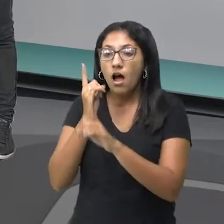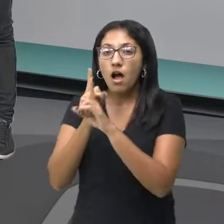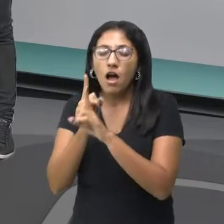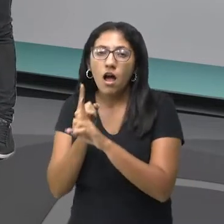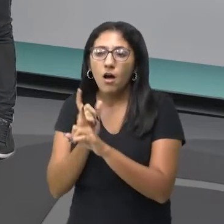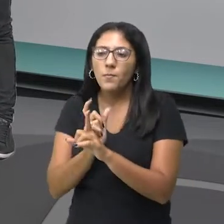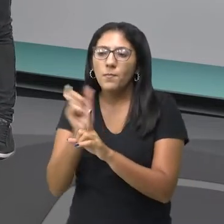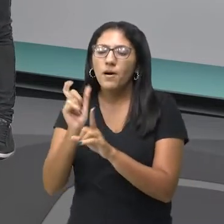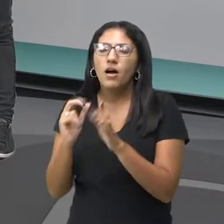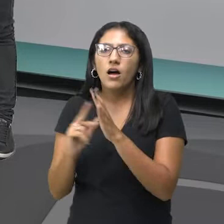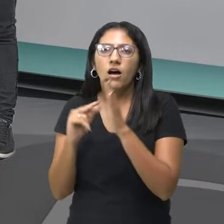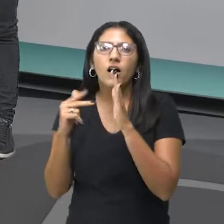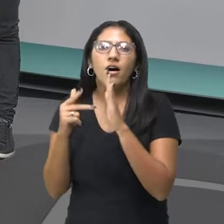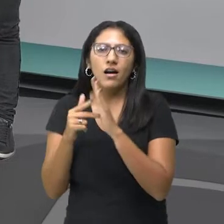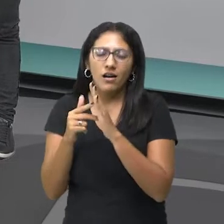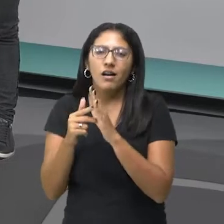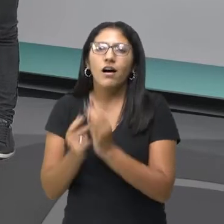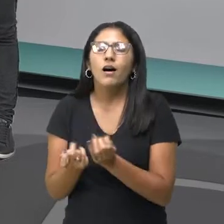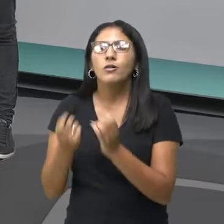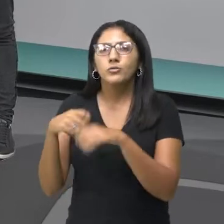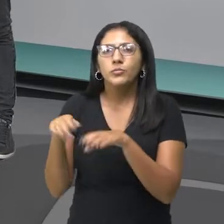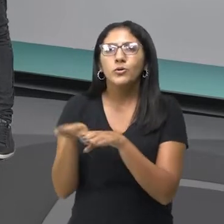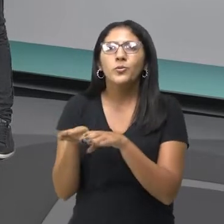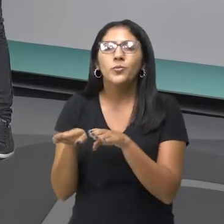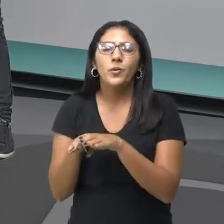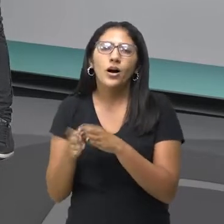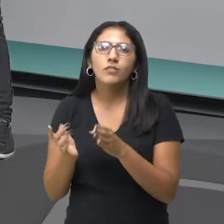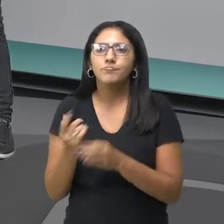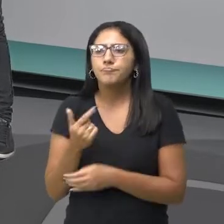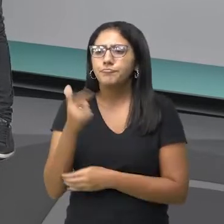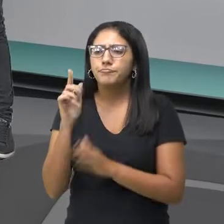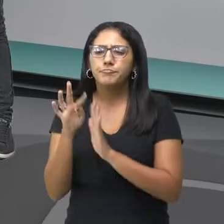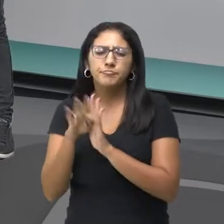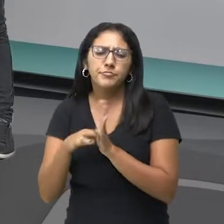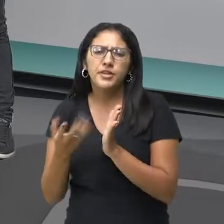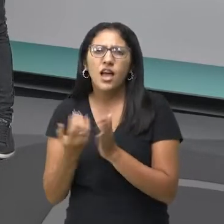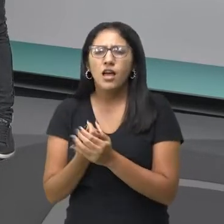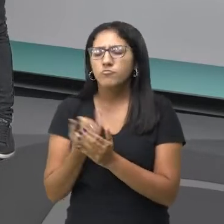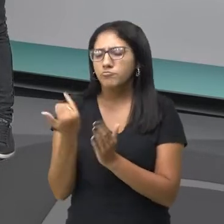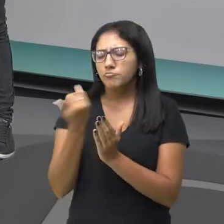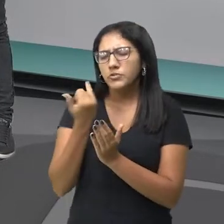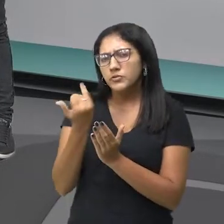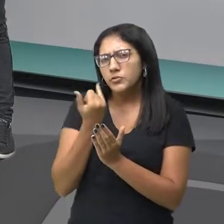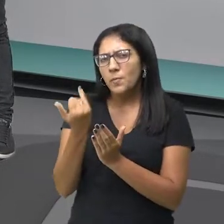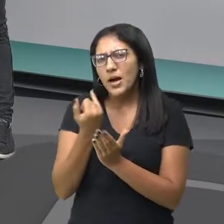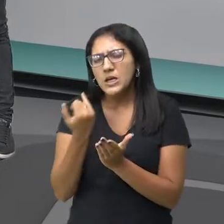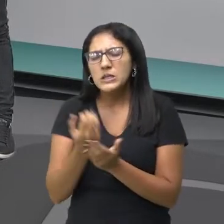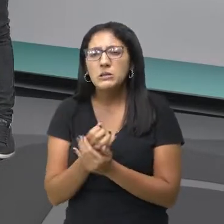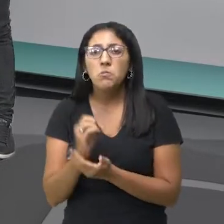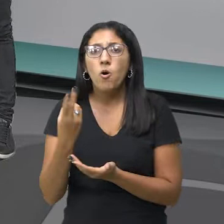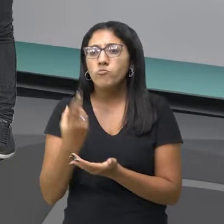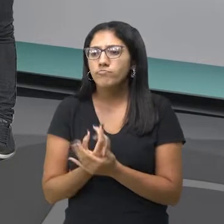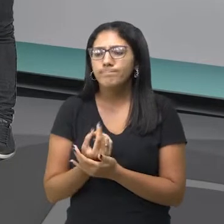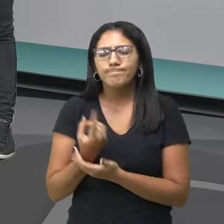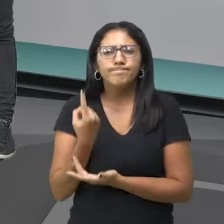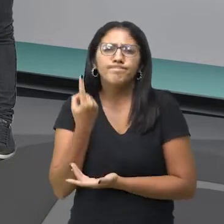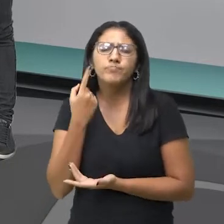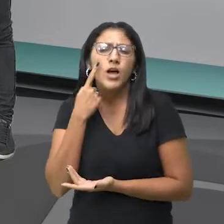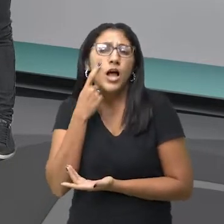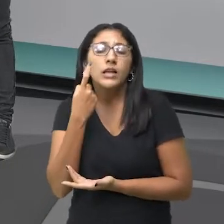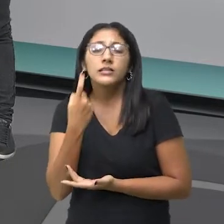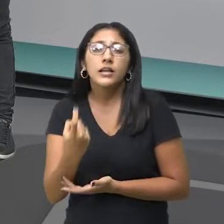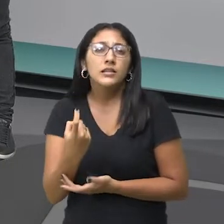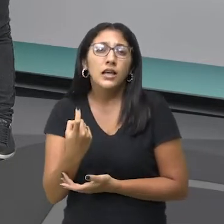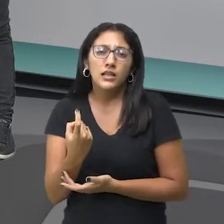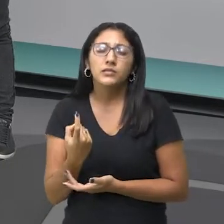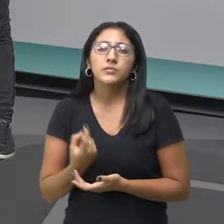dessa palavra. De repente, eu posso encontrar naquele outro texto uma informação, algo que me chamou a atenção e